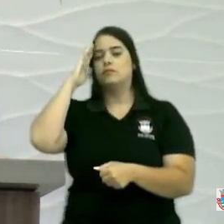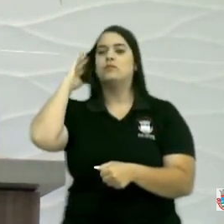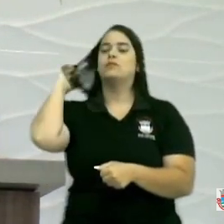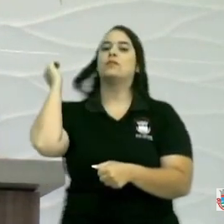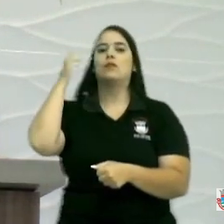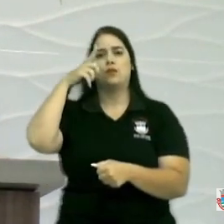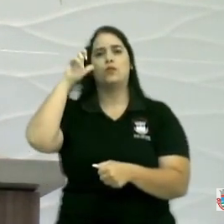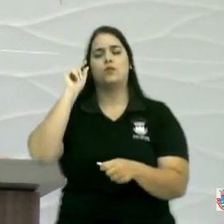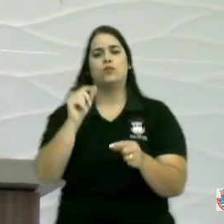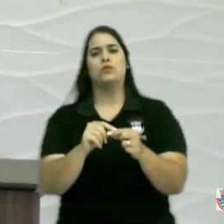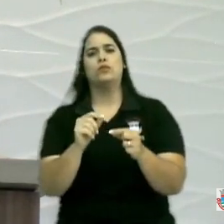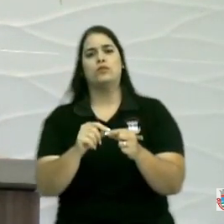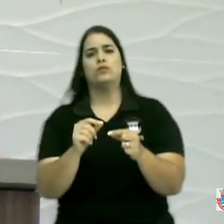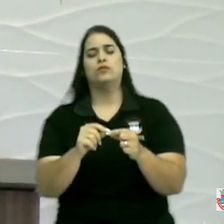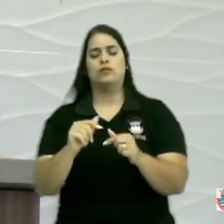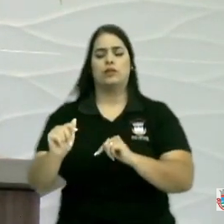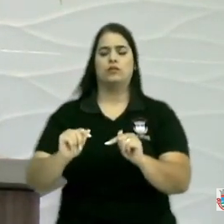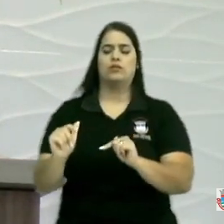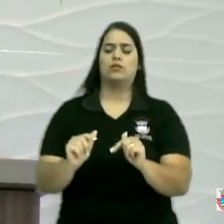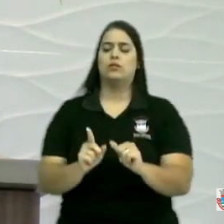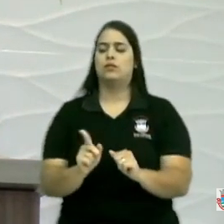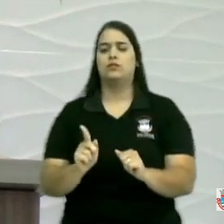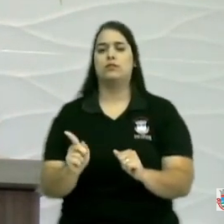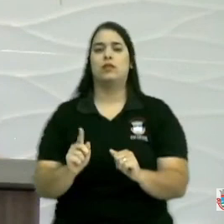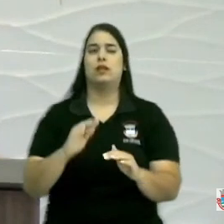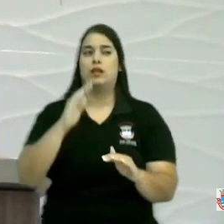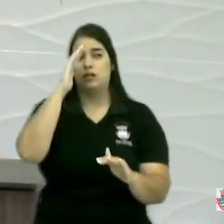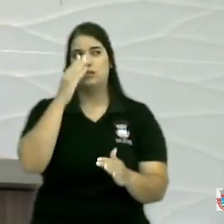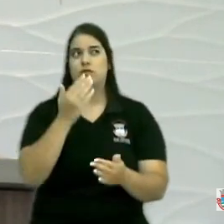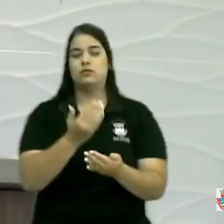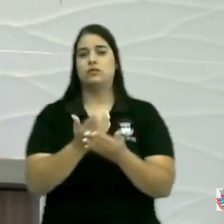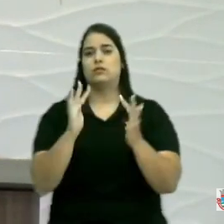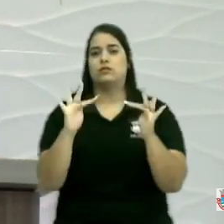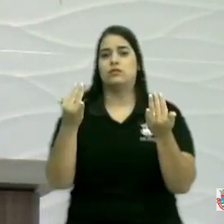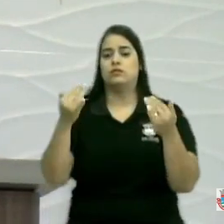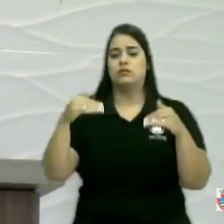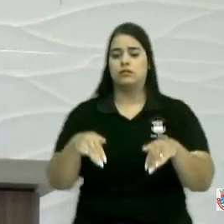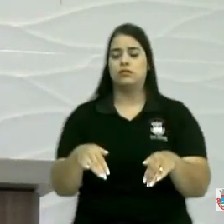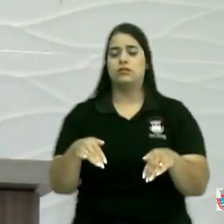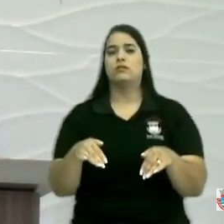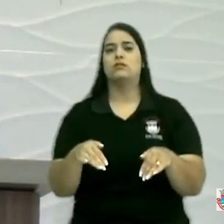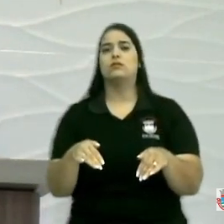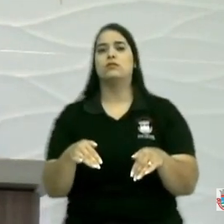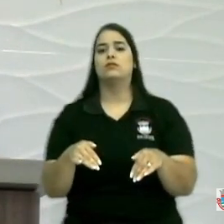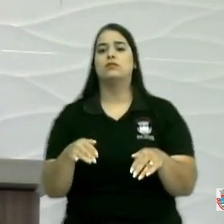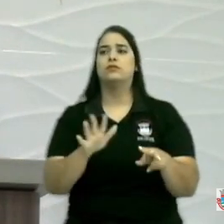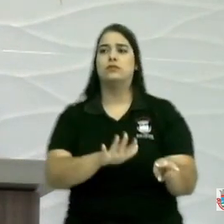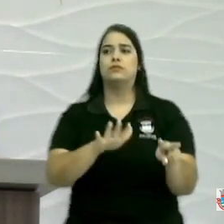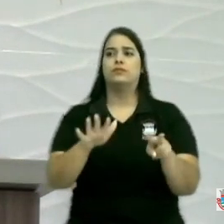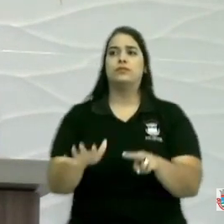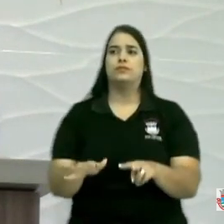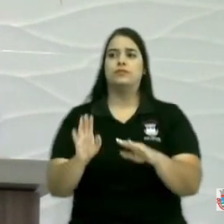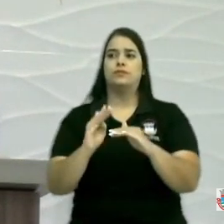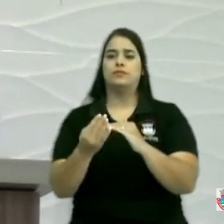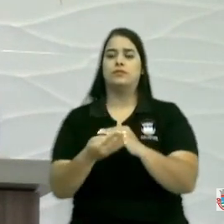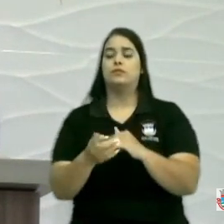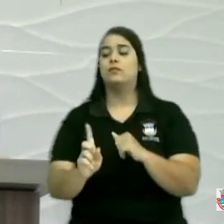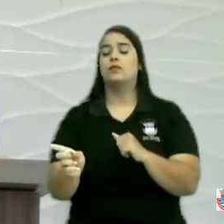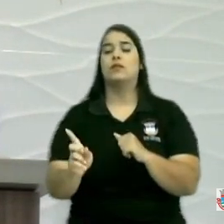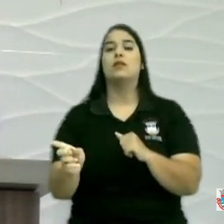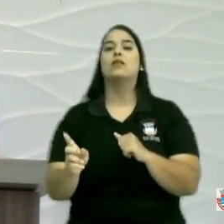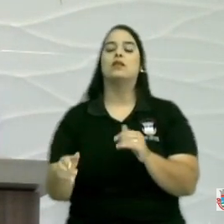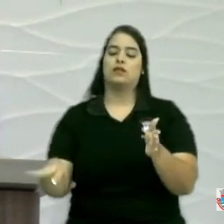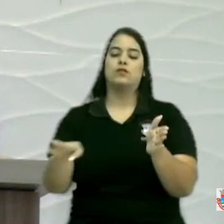todo o serviço necessário pela Compesa. Acredito que até o final da semana, começo da próxima semana, o bairro Alto Santiago estará recebendo